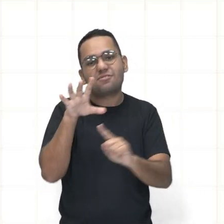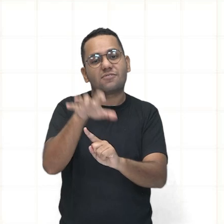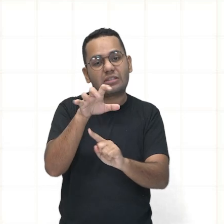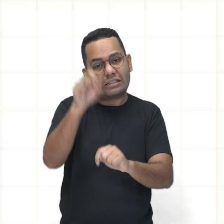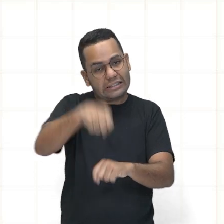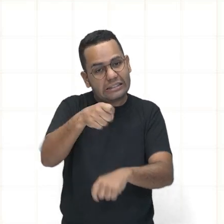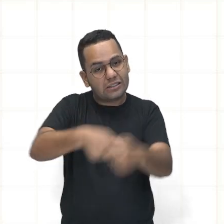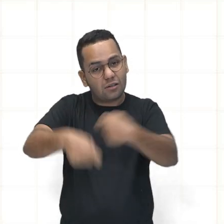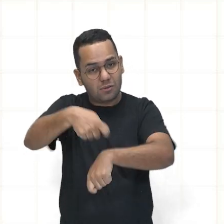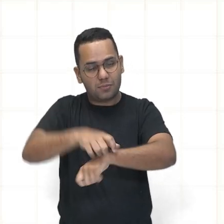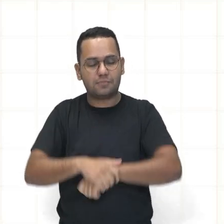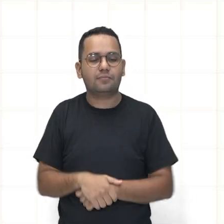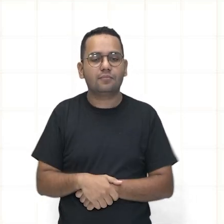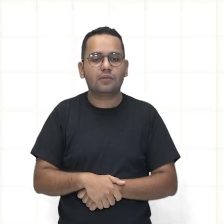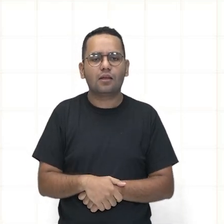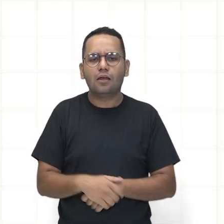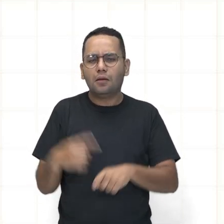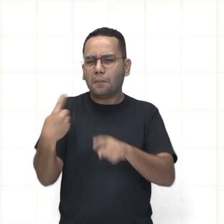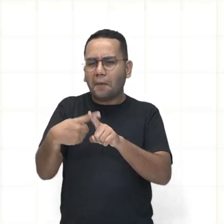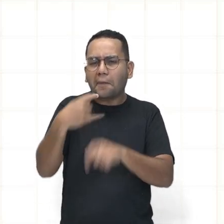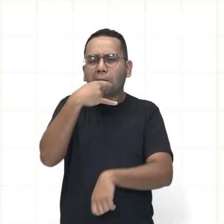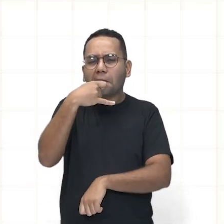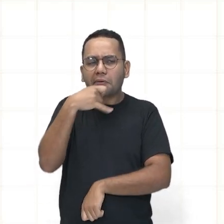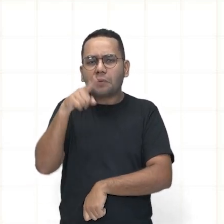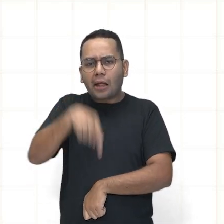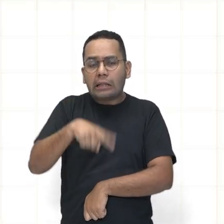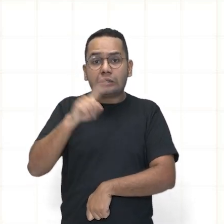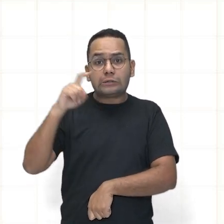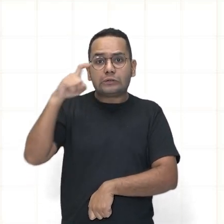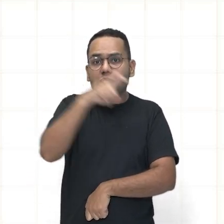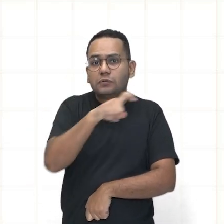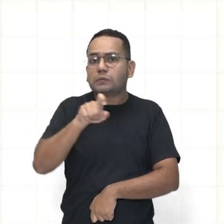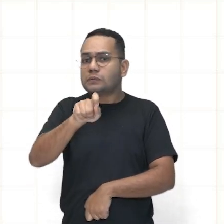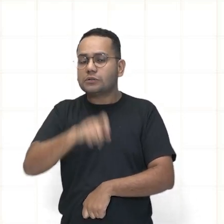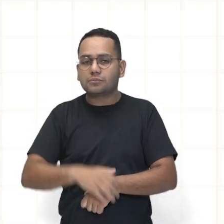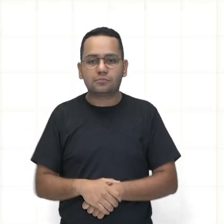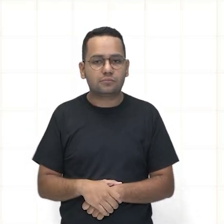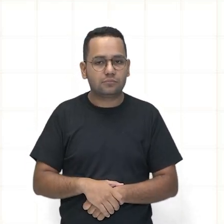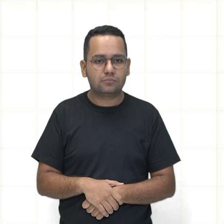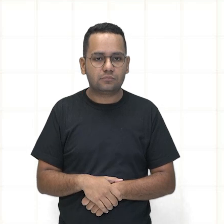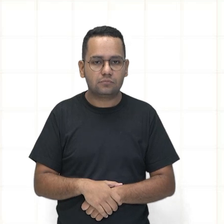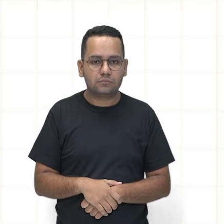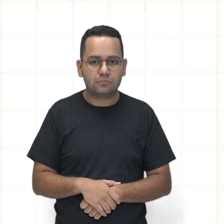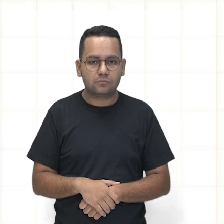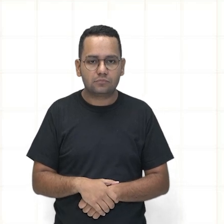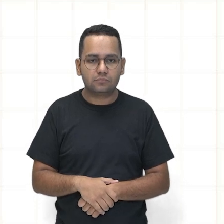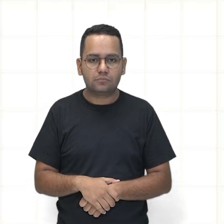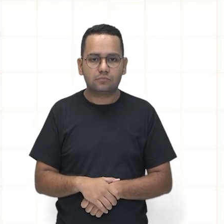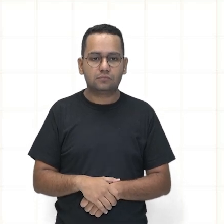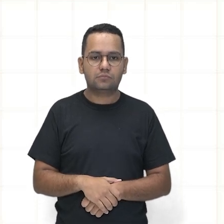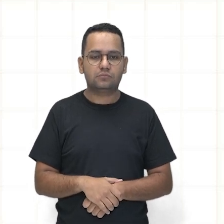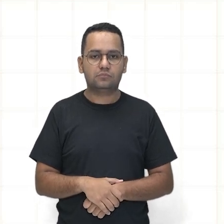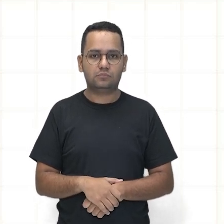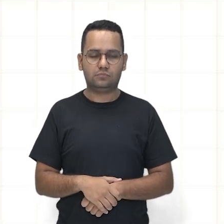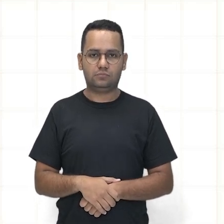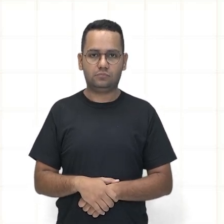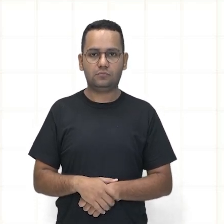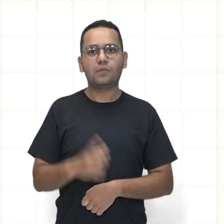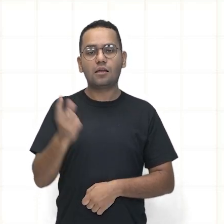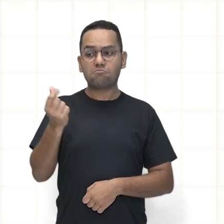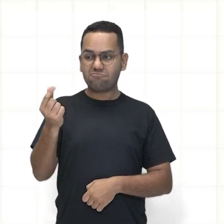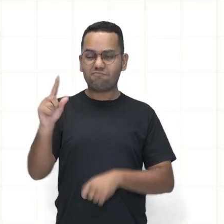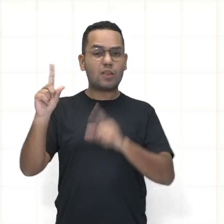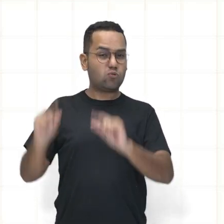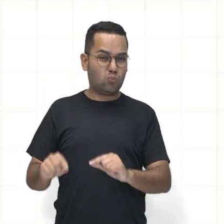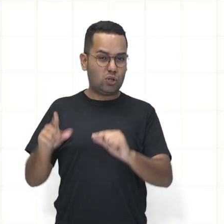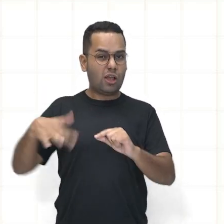momento, o Brasil enfrentava dificuldades econômicas devido à queda nos preços das exportações de